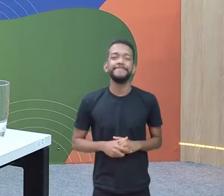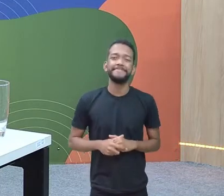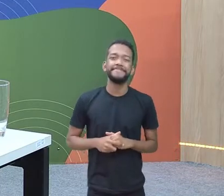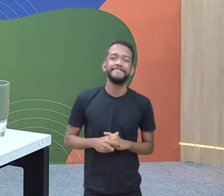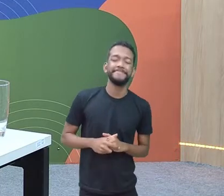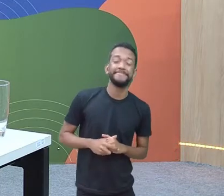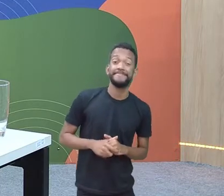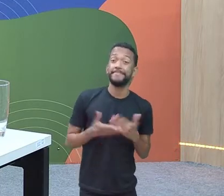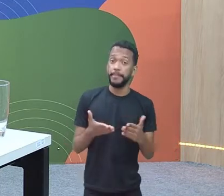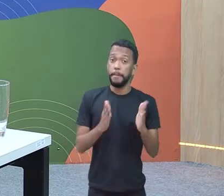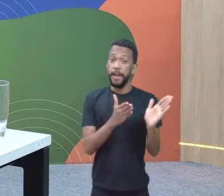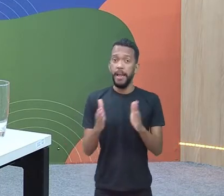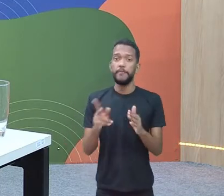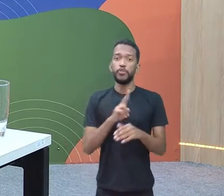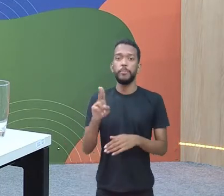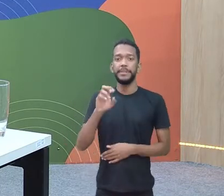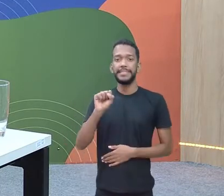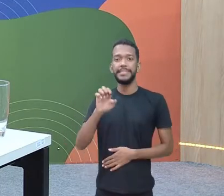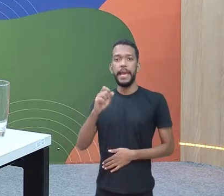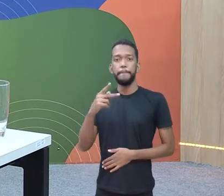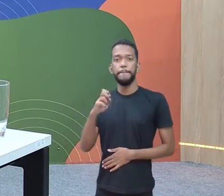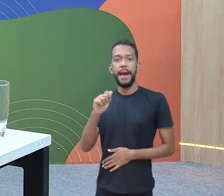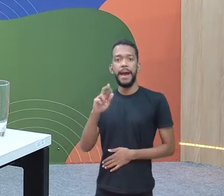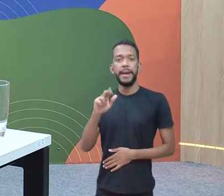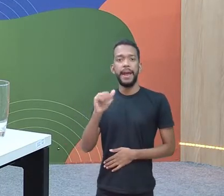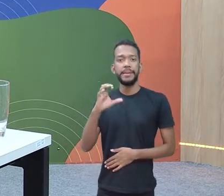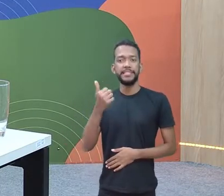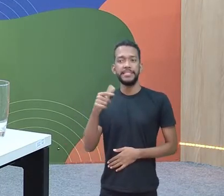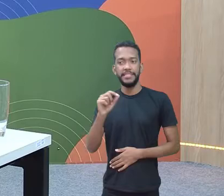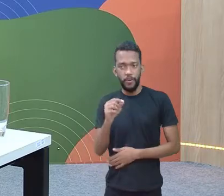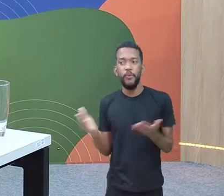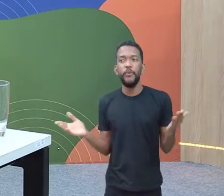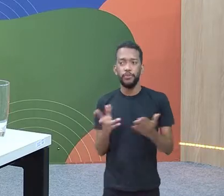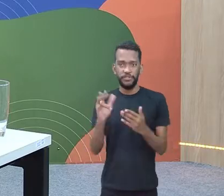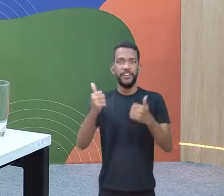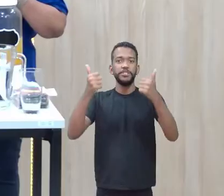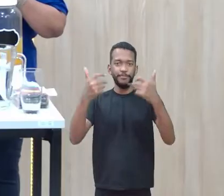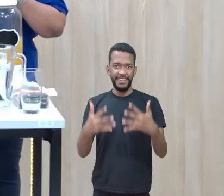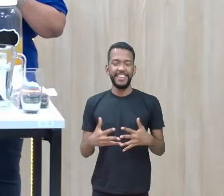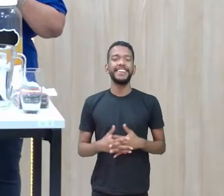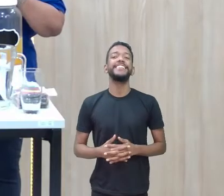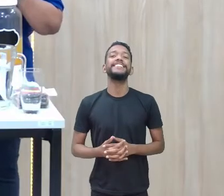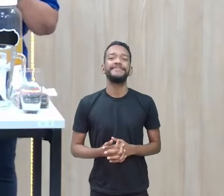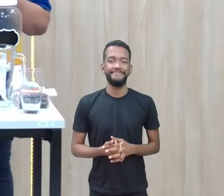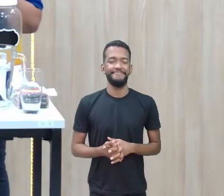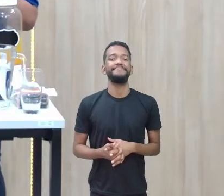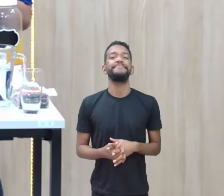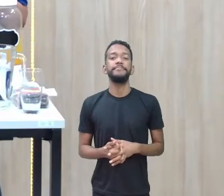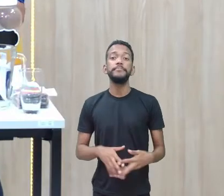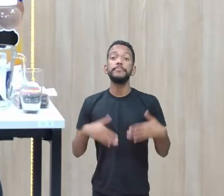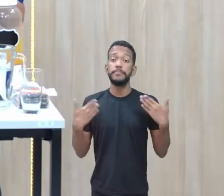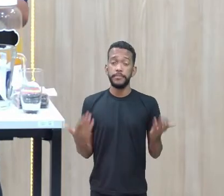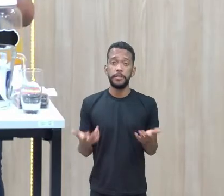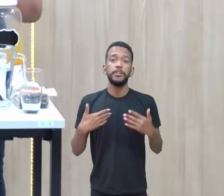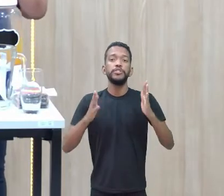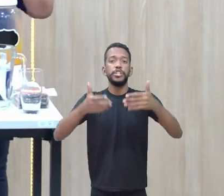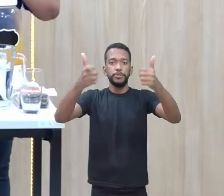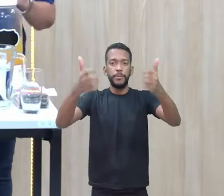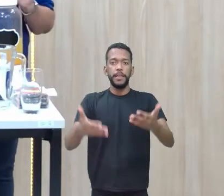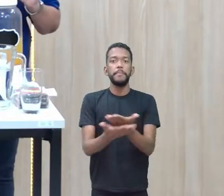A palavra separação vai estar presente também nessa aula de hoje. Vamos lá. Então, eu falei na questão